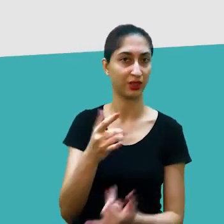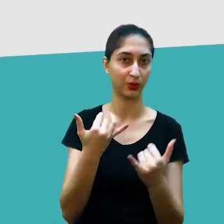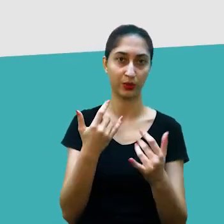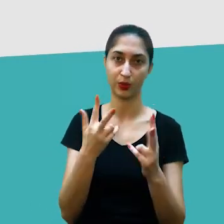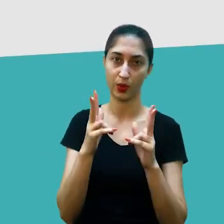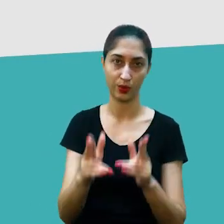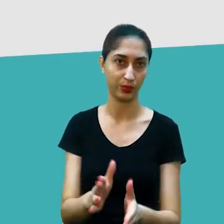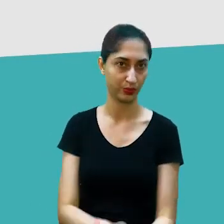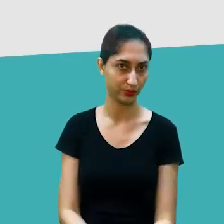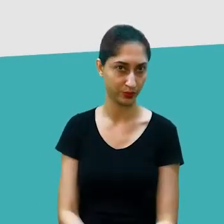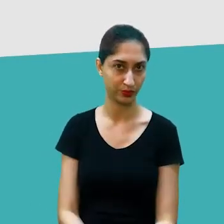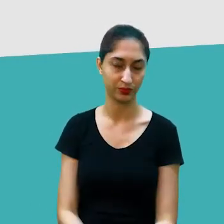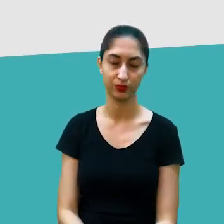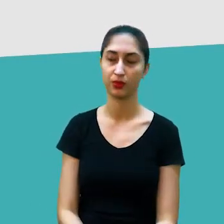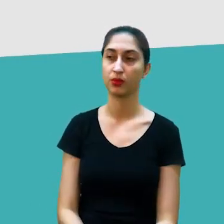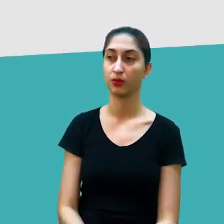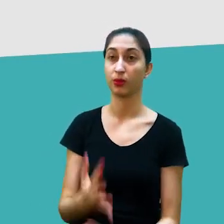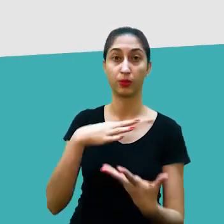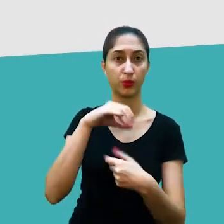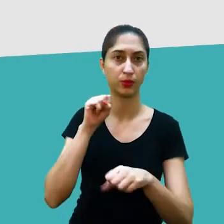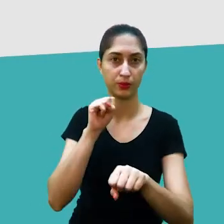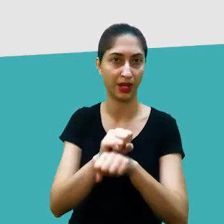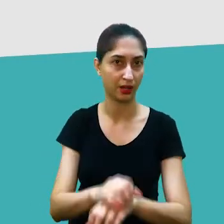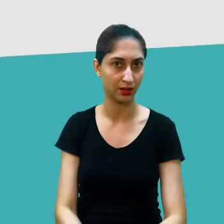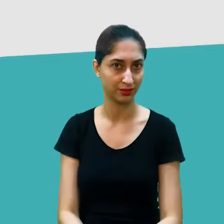parecido com a questão do mundo estar parado. A